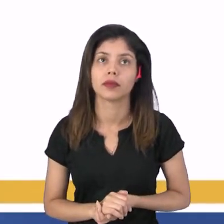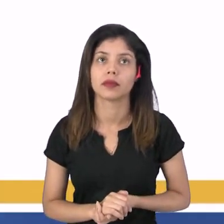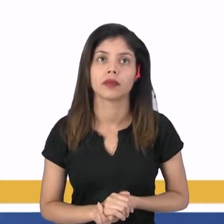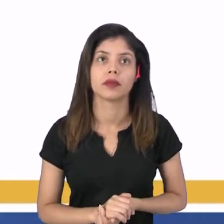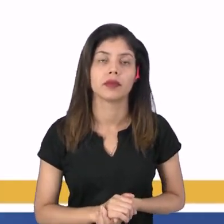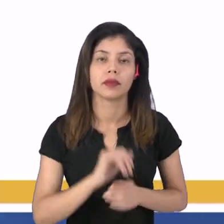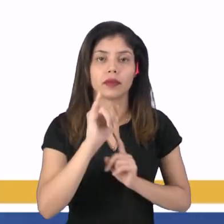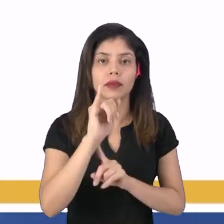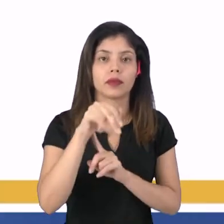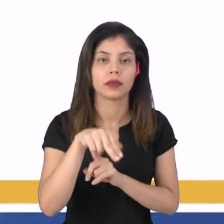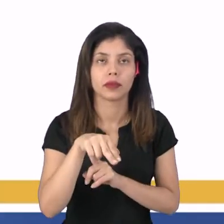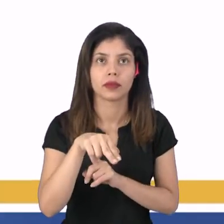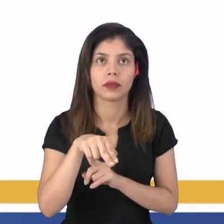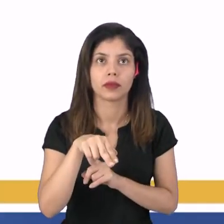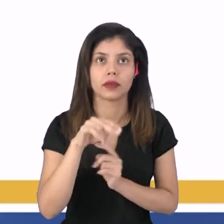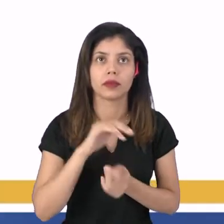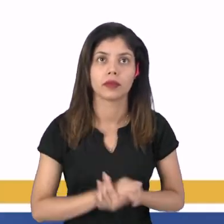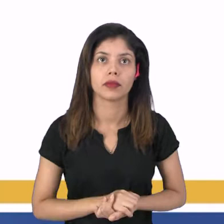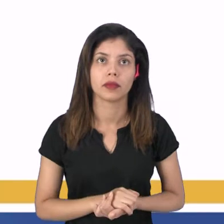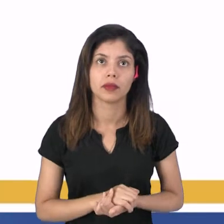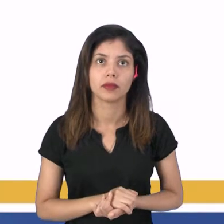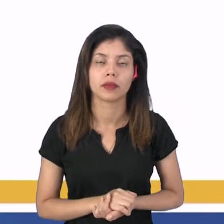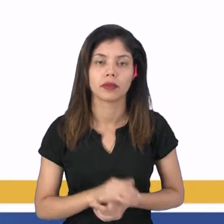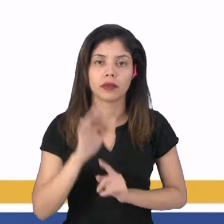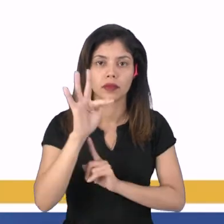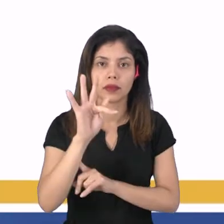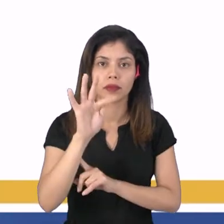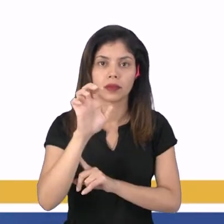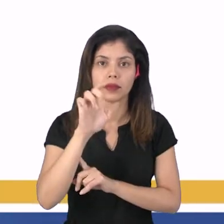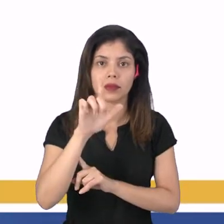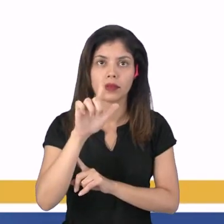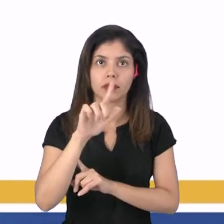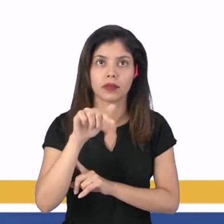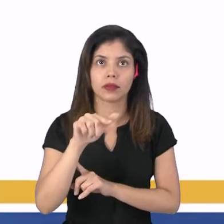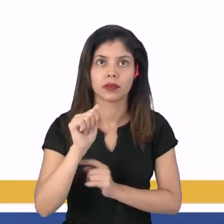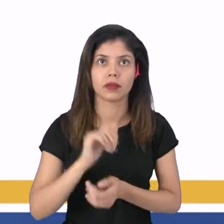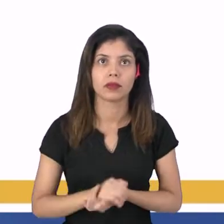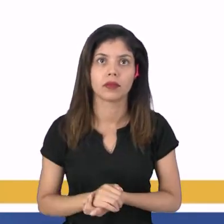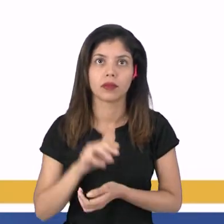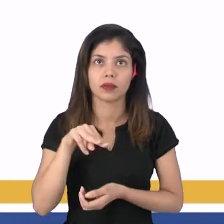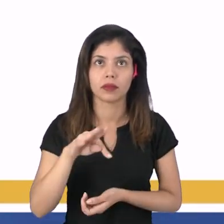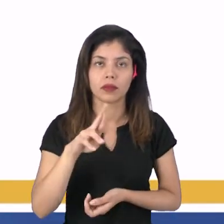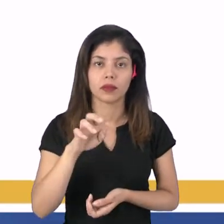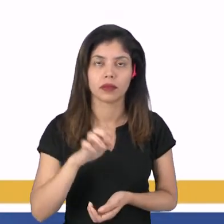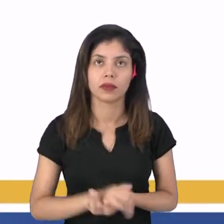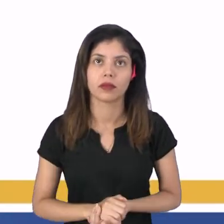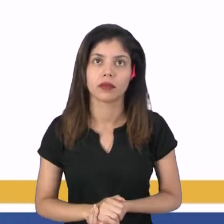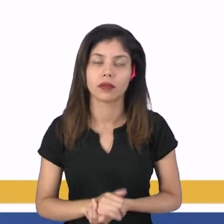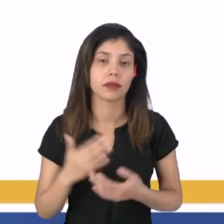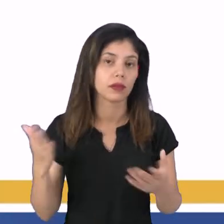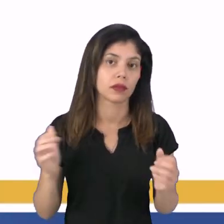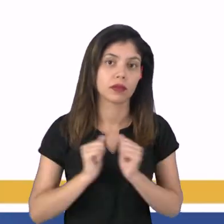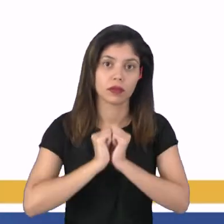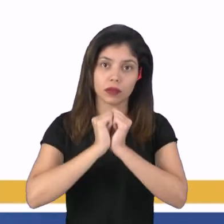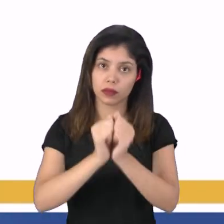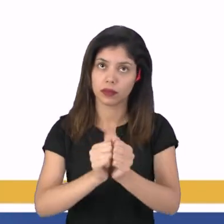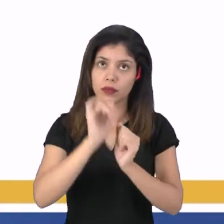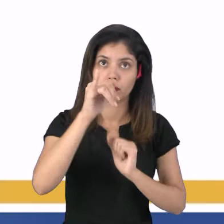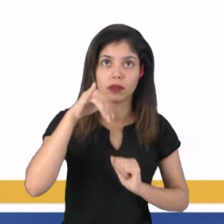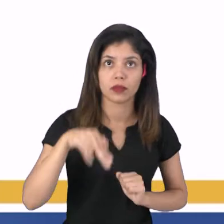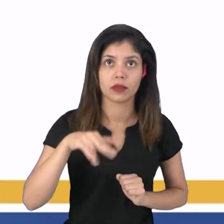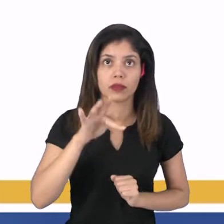na continuidade a gente tem um prefixo, que é um in, nós temos o radical feliz e o sufixo mente, que forma a